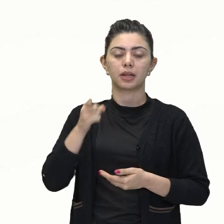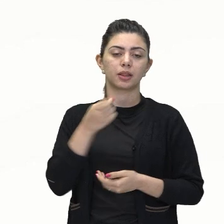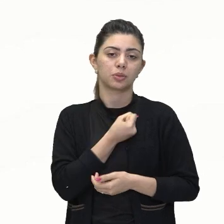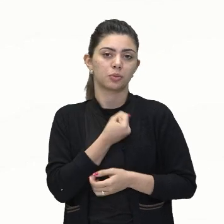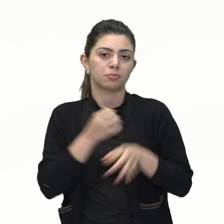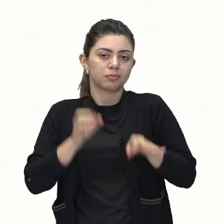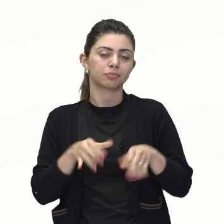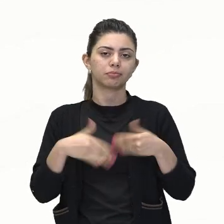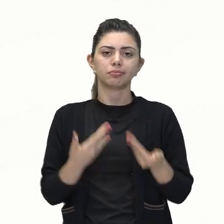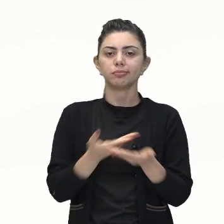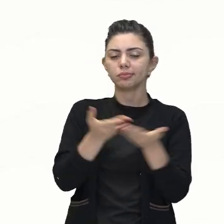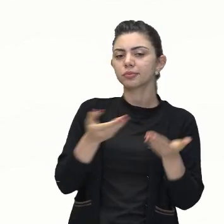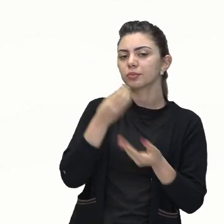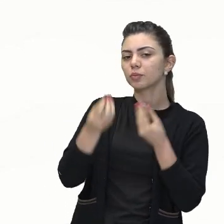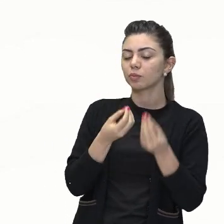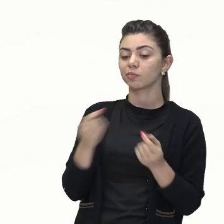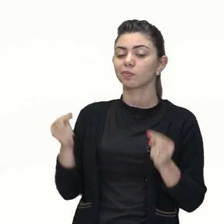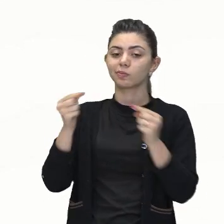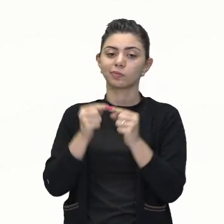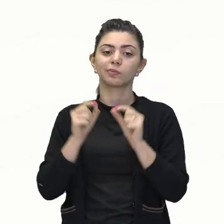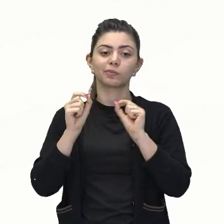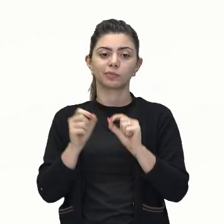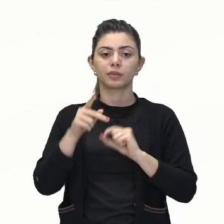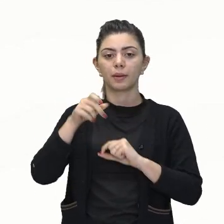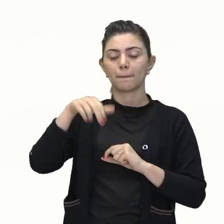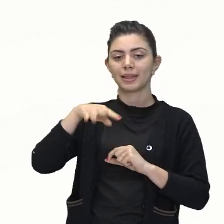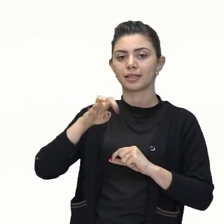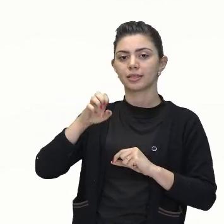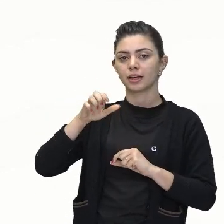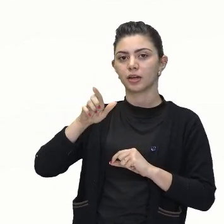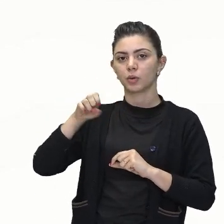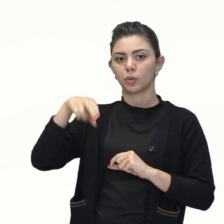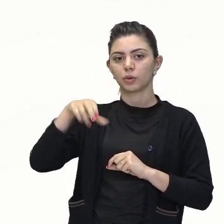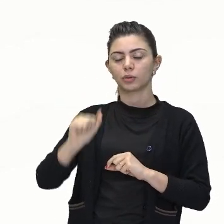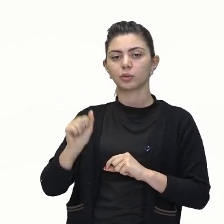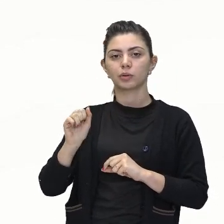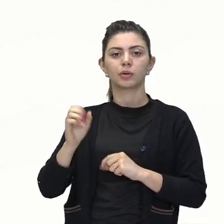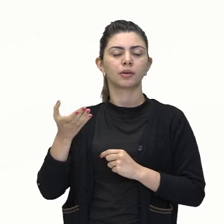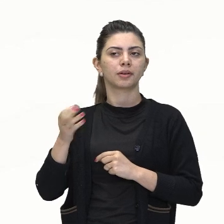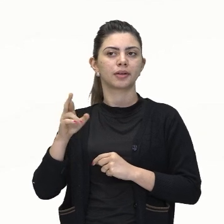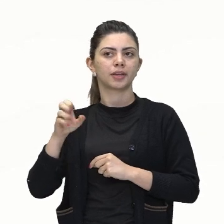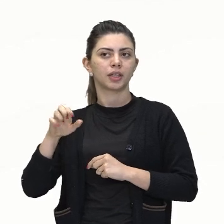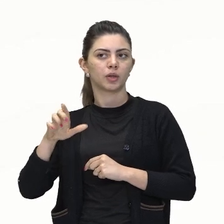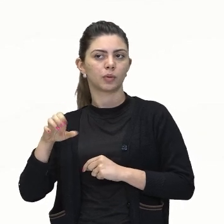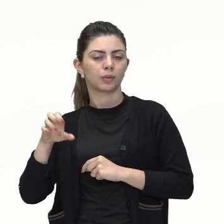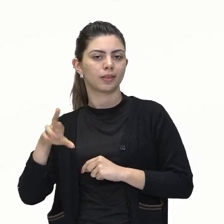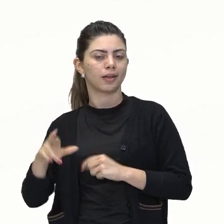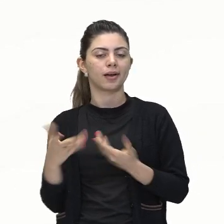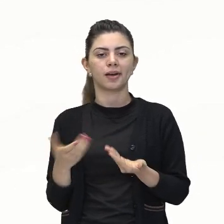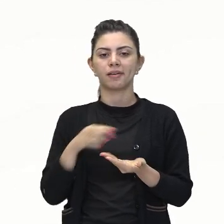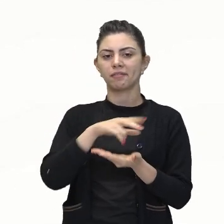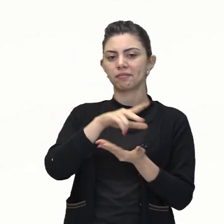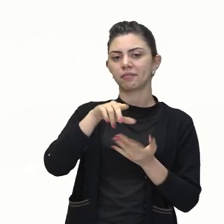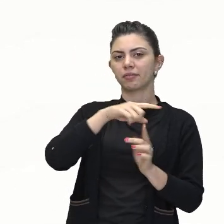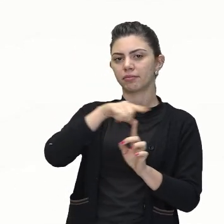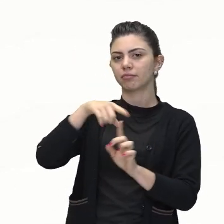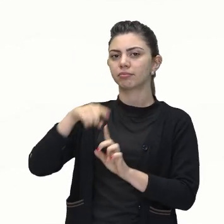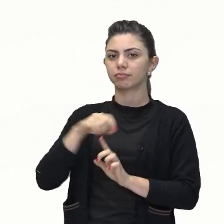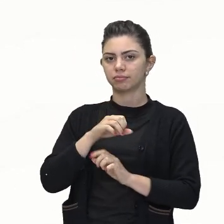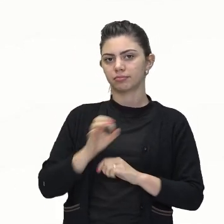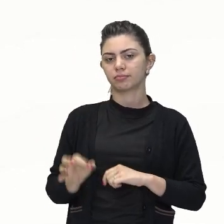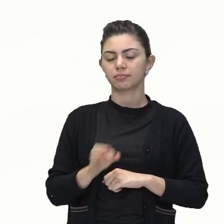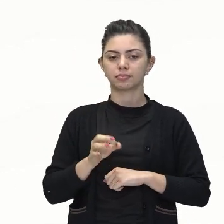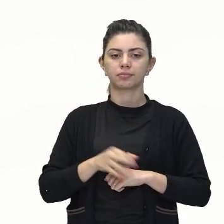seja, você vai chamá-la de pentágono regular, hexágono regular, heptágono regular e